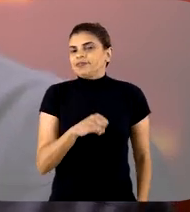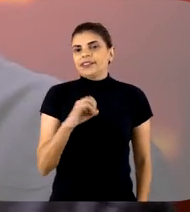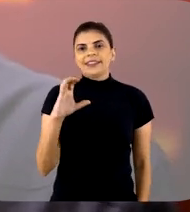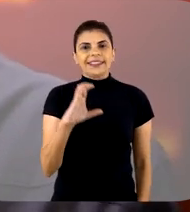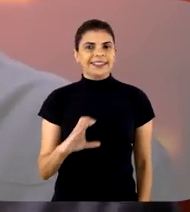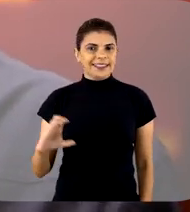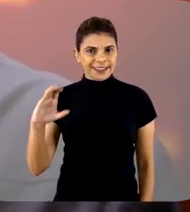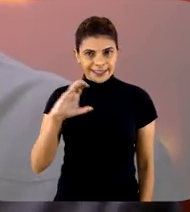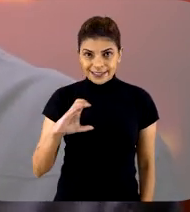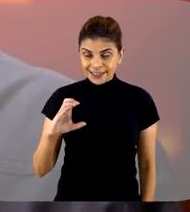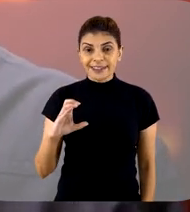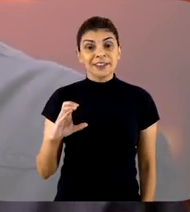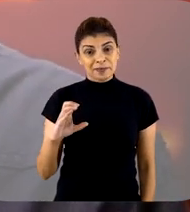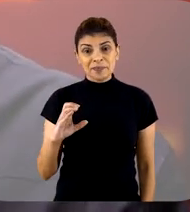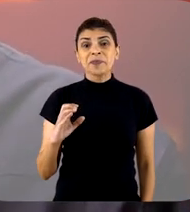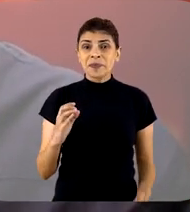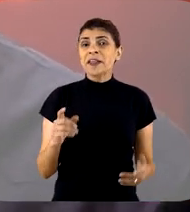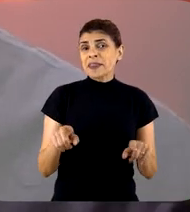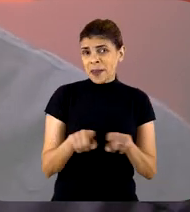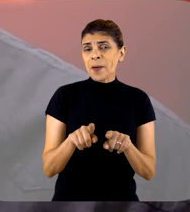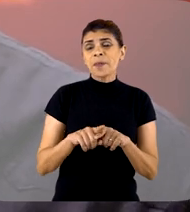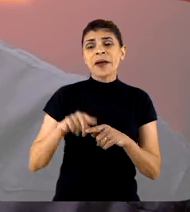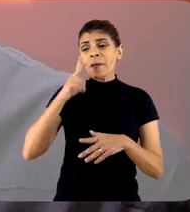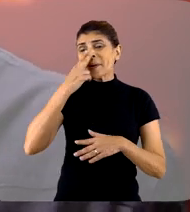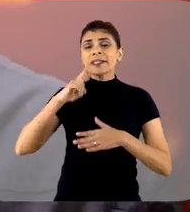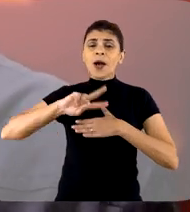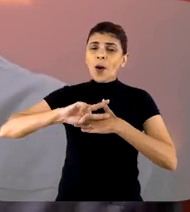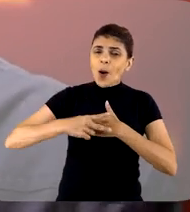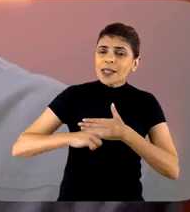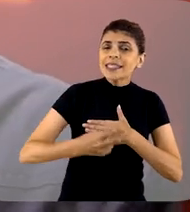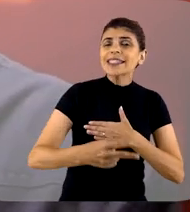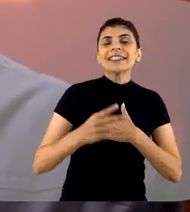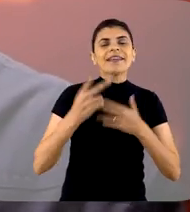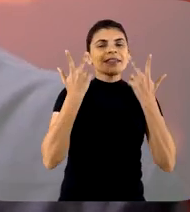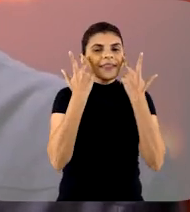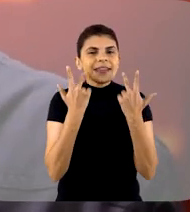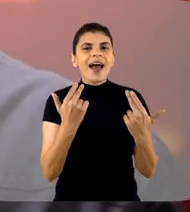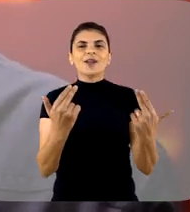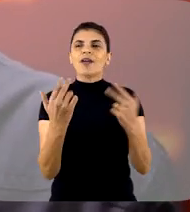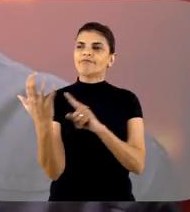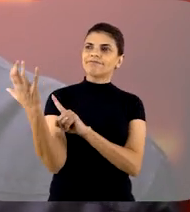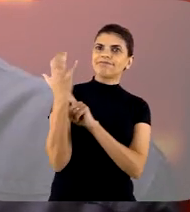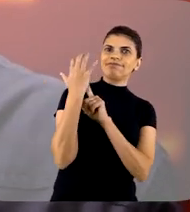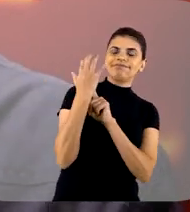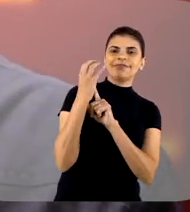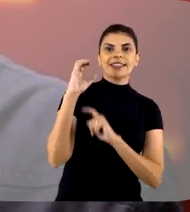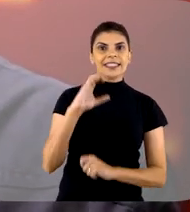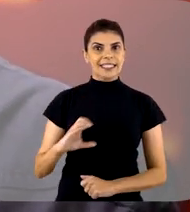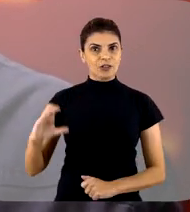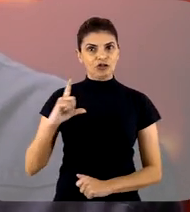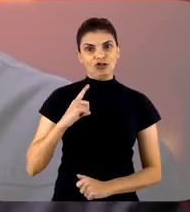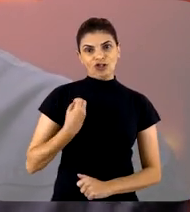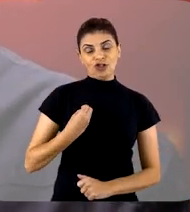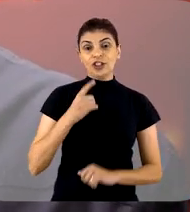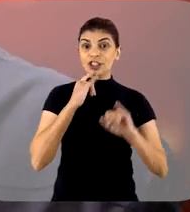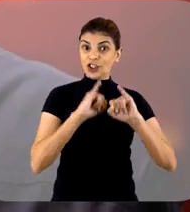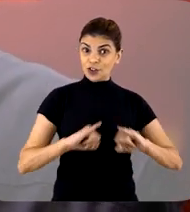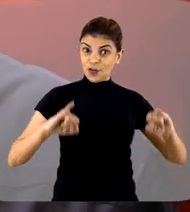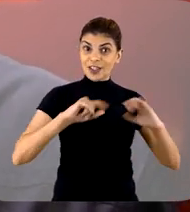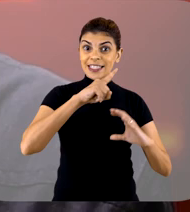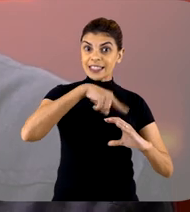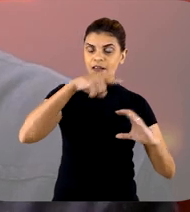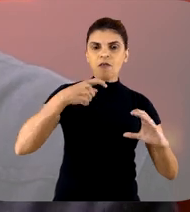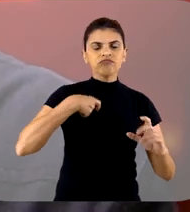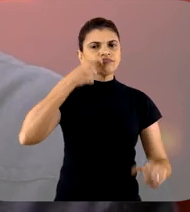a ciência. E talvez como uma consequência natural dessa primeira imersão em ciência ter vindo da